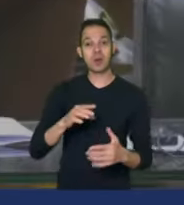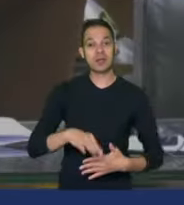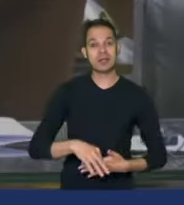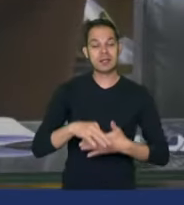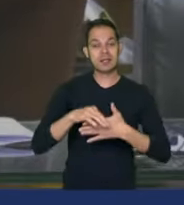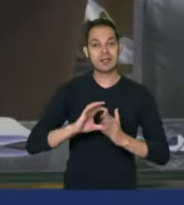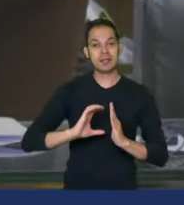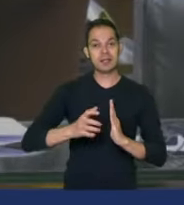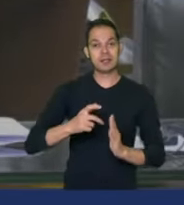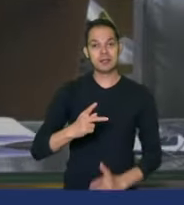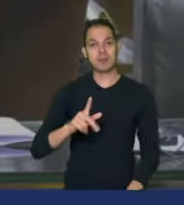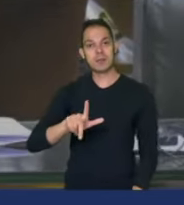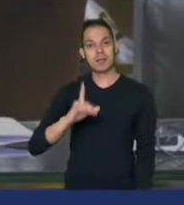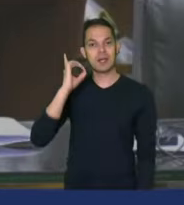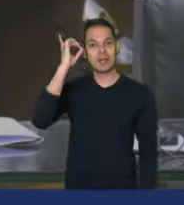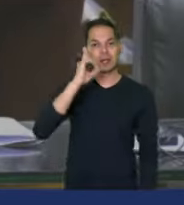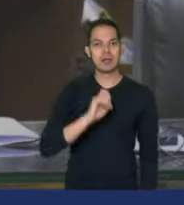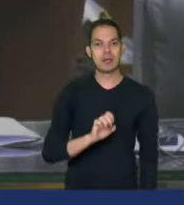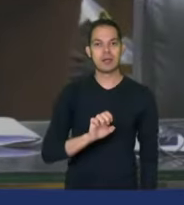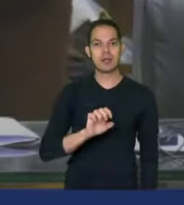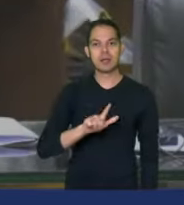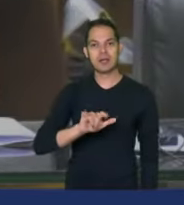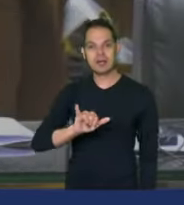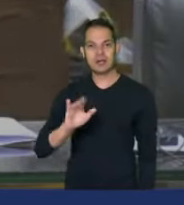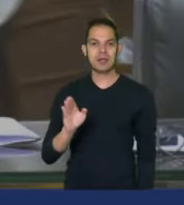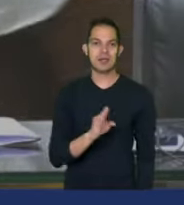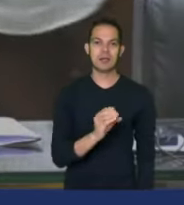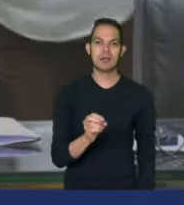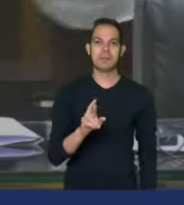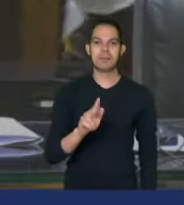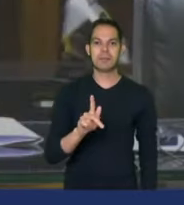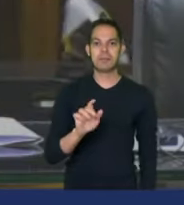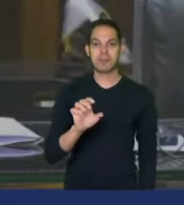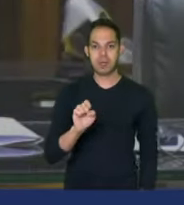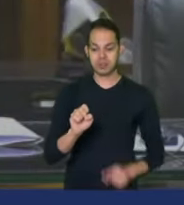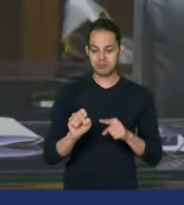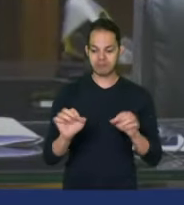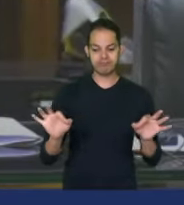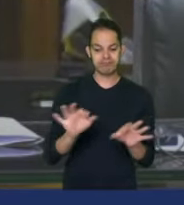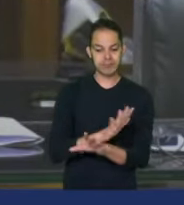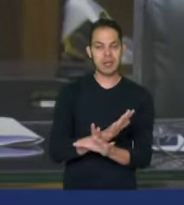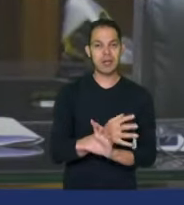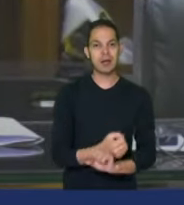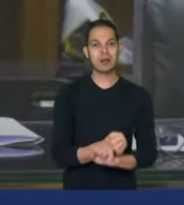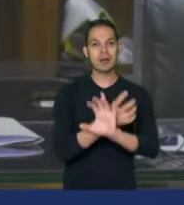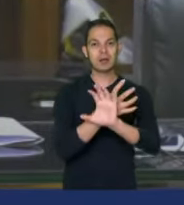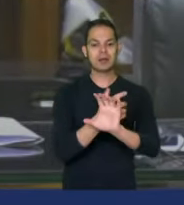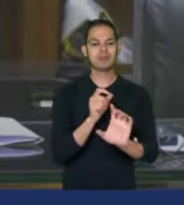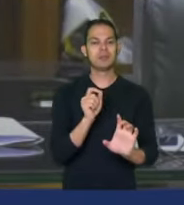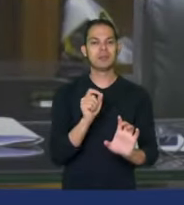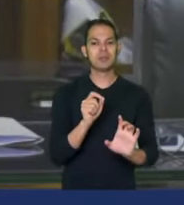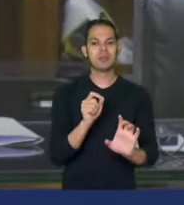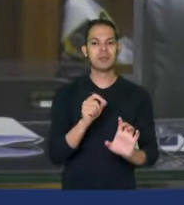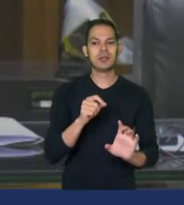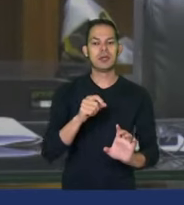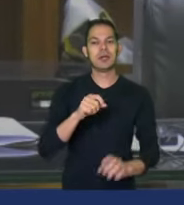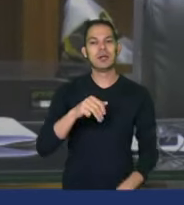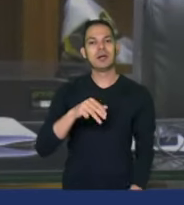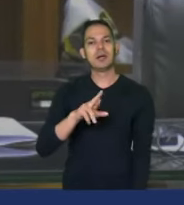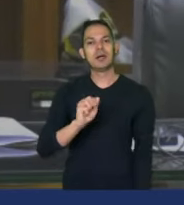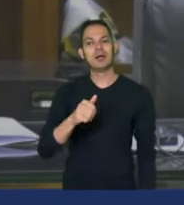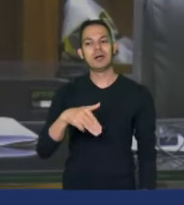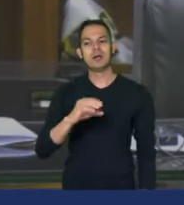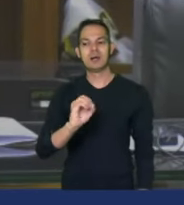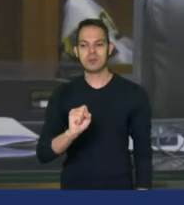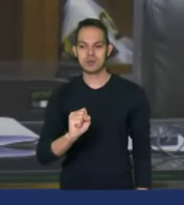PL, deputado Eli Borges, e depois a gente vai ouvir, já está online, Mahatma Ramos